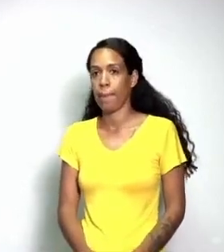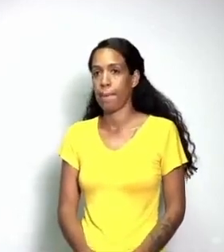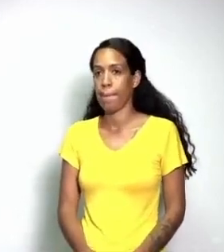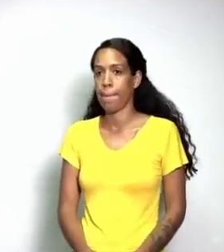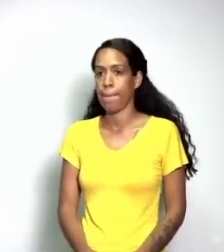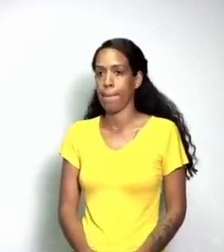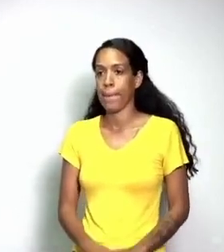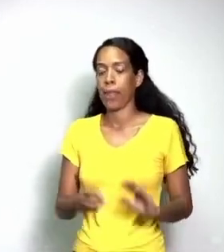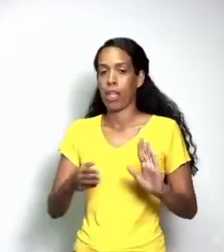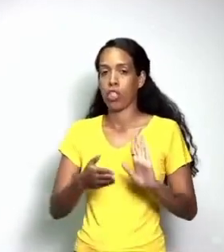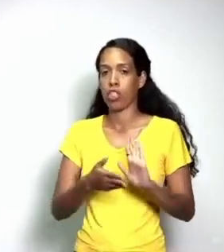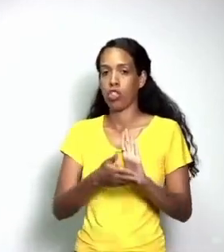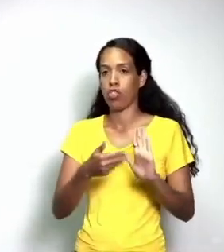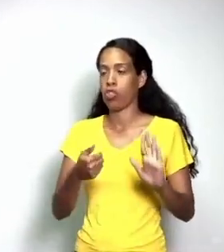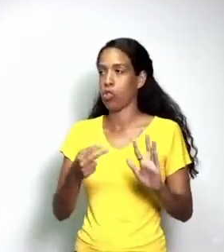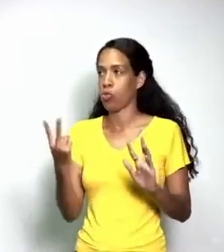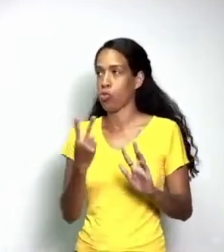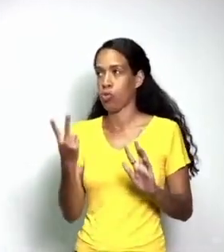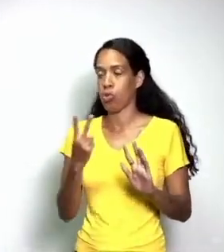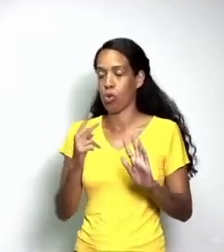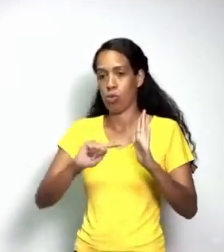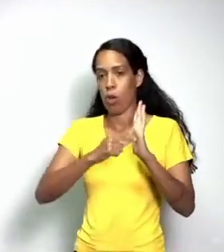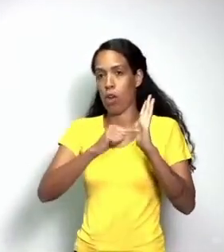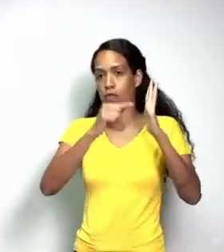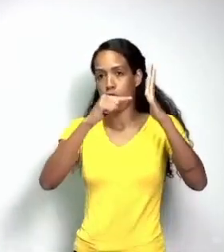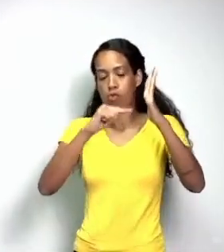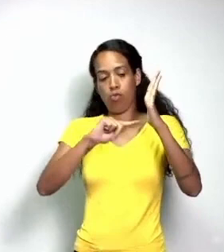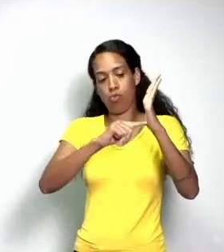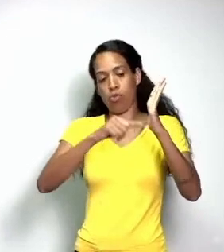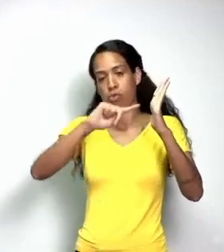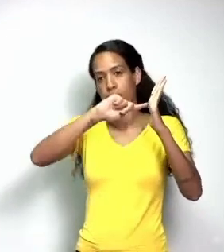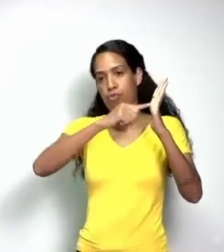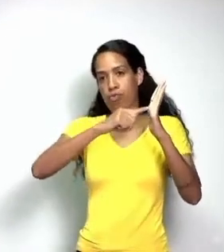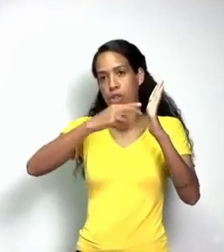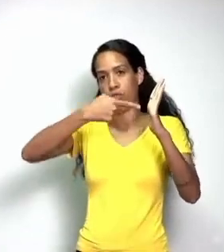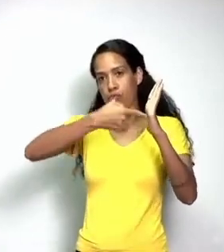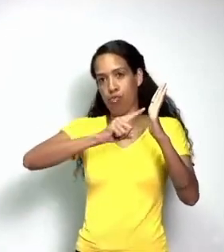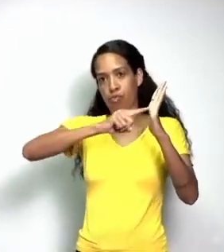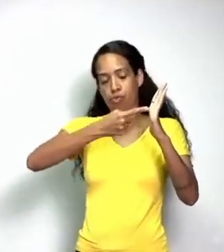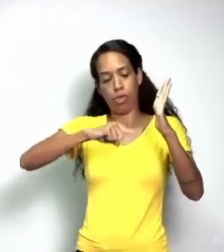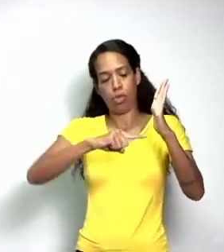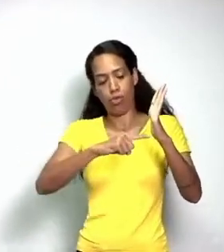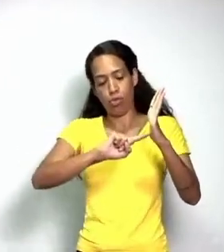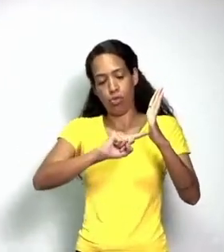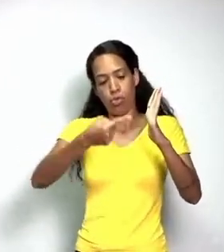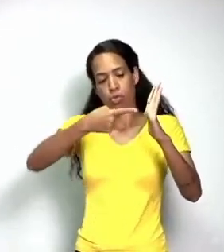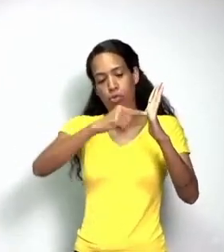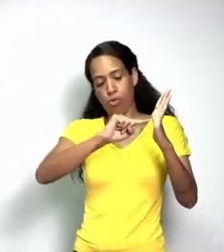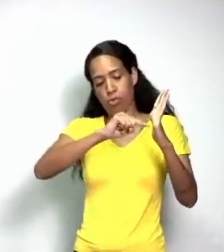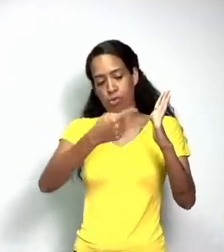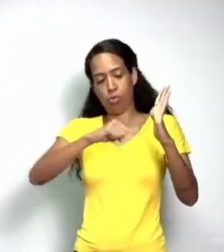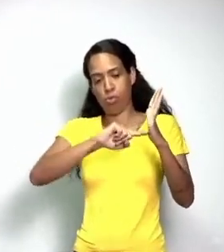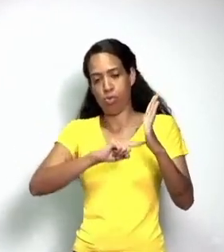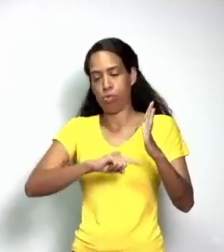Aí você vai tirando os dois ao mesmo tempo, tá? Tá. Cada um chama a gente. Uhum.